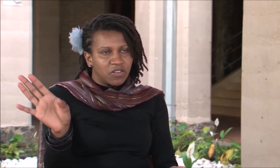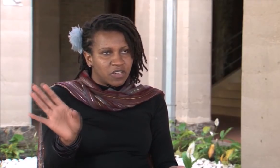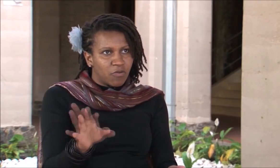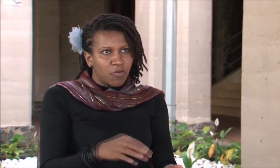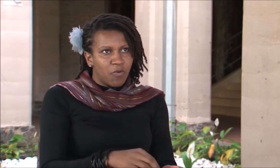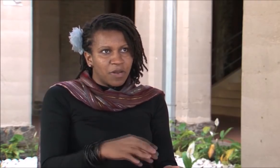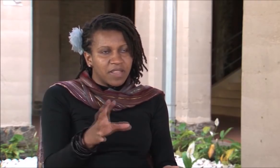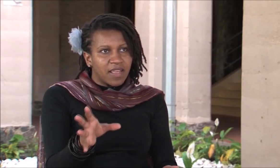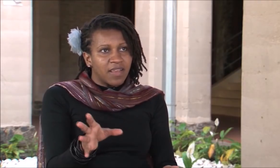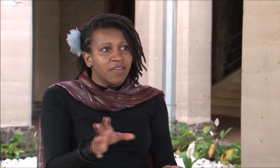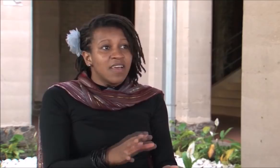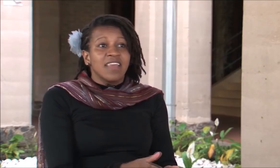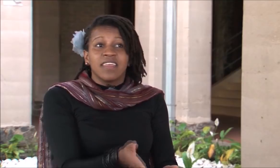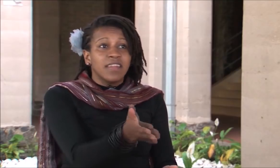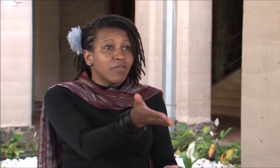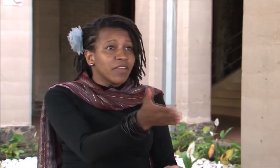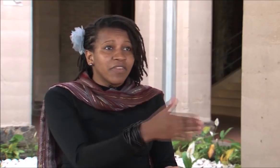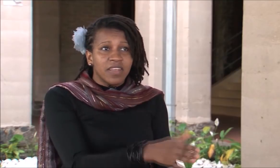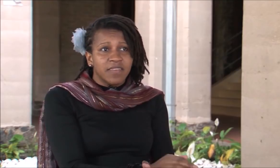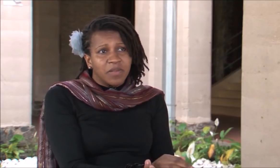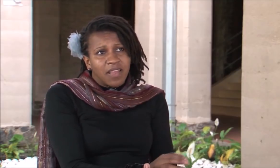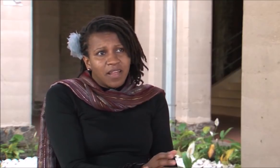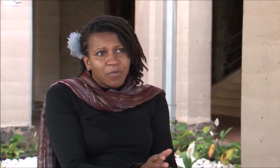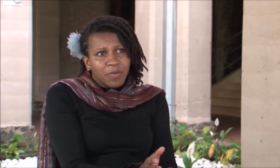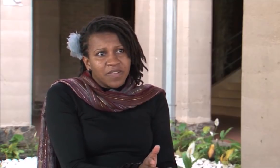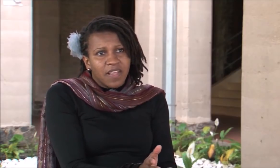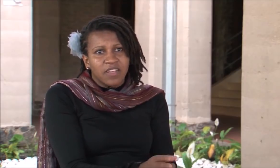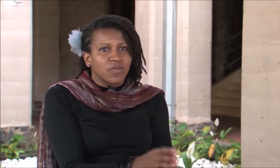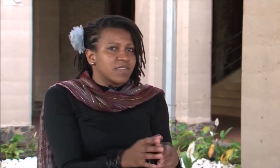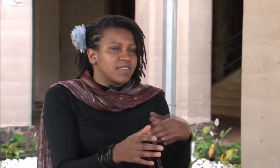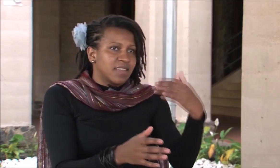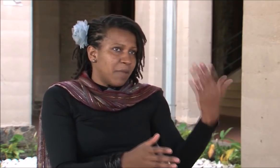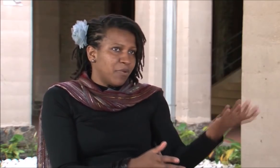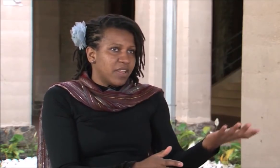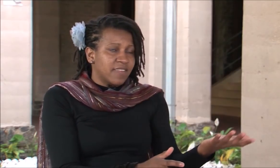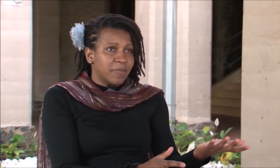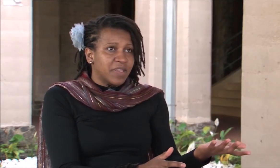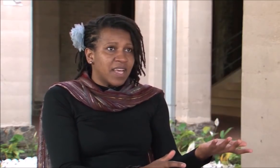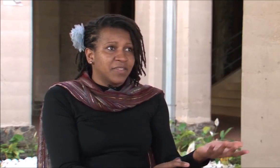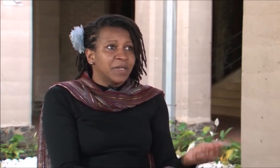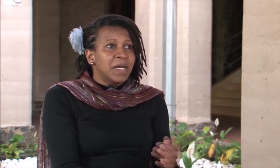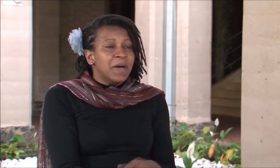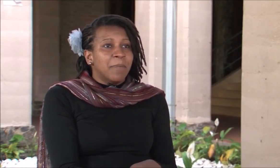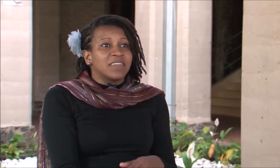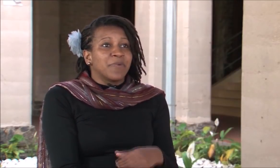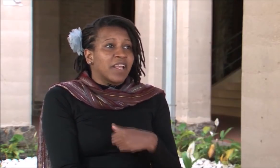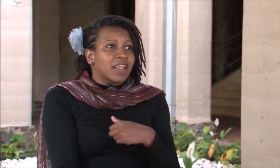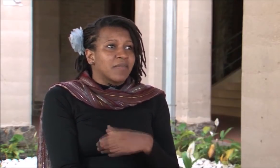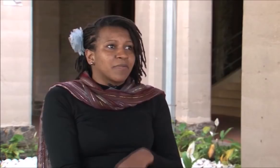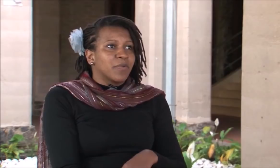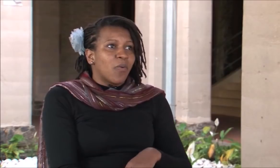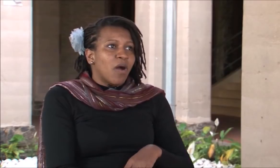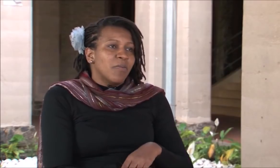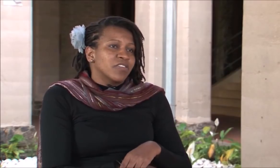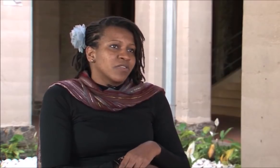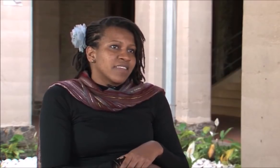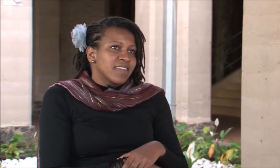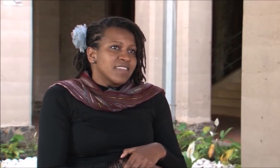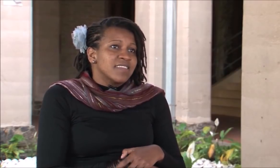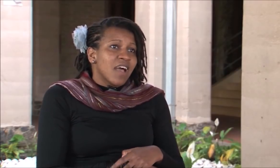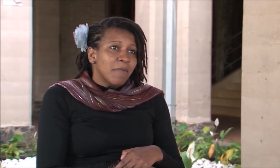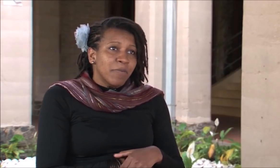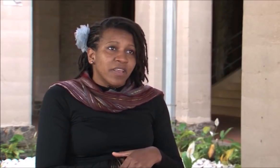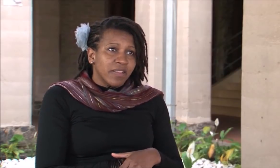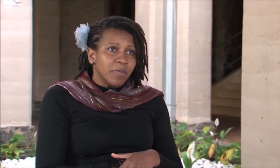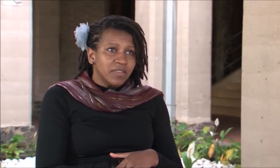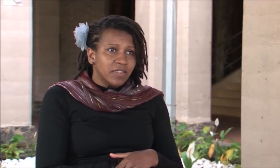alguma análise diagnóstica, algum complementário, que não deveria ser mandado para o paciente, ou às vezes até poderia ser mandado, mas do qual o médico